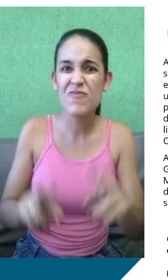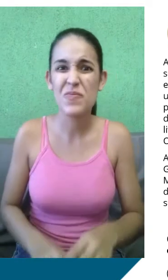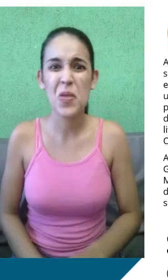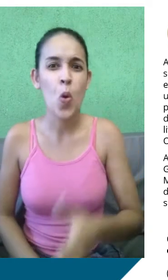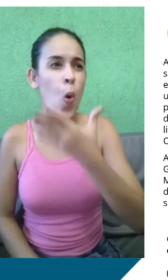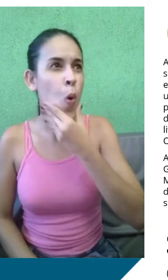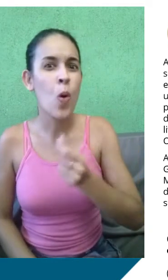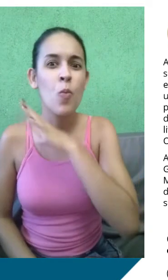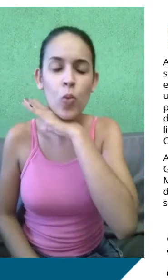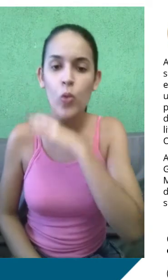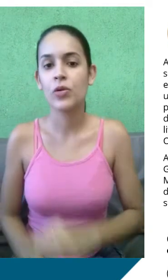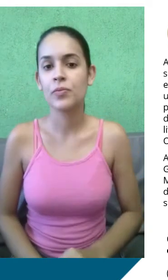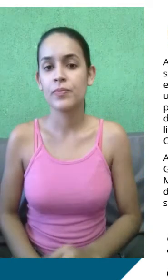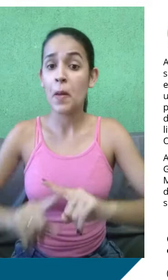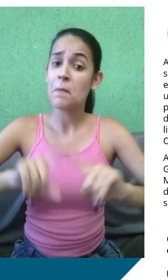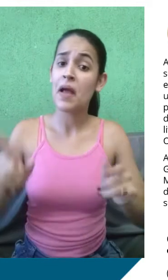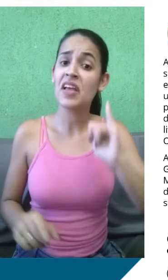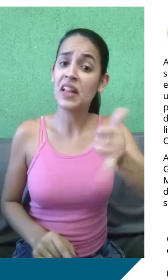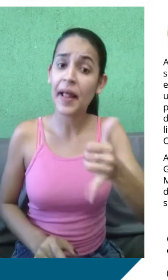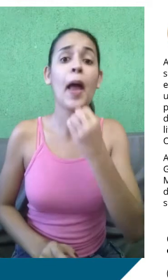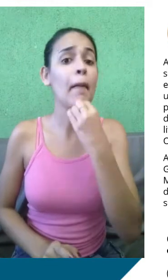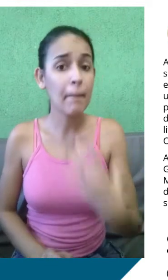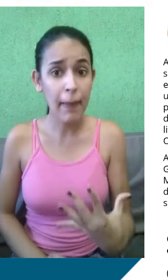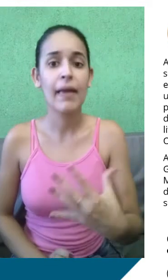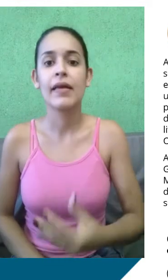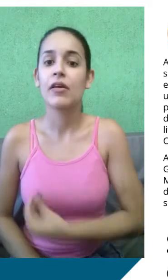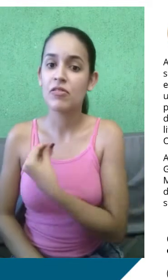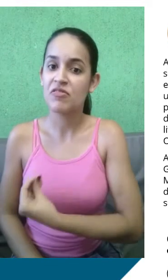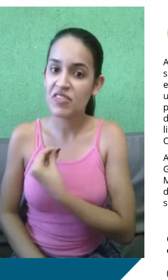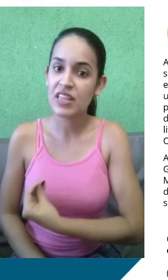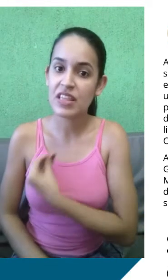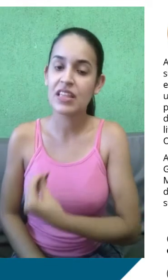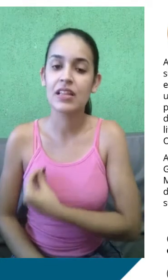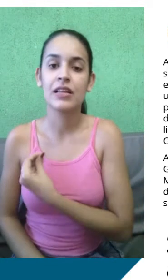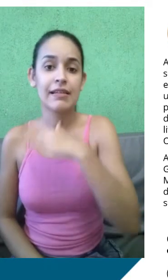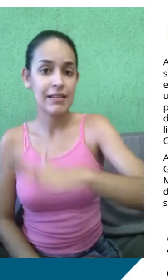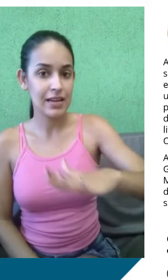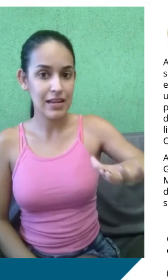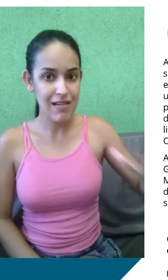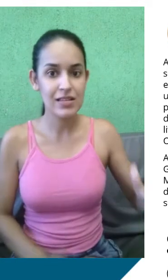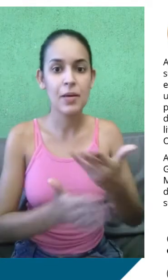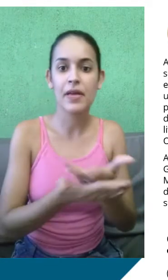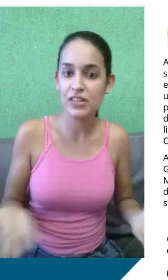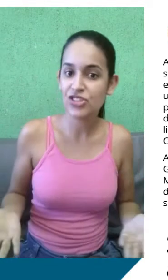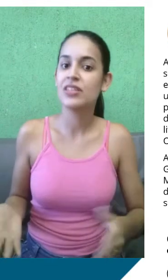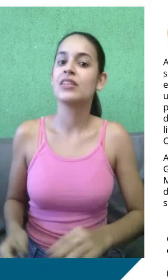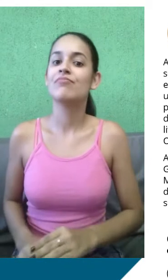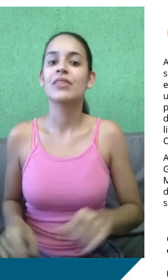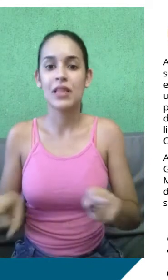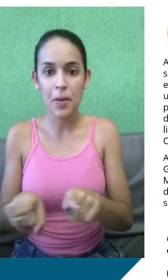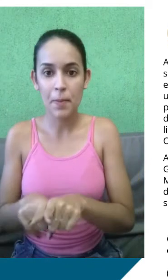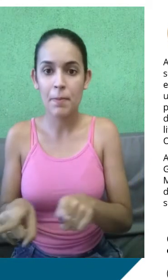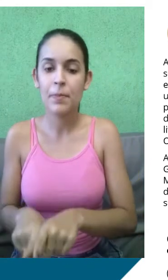da violência humana, dá um tom leve e divertido à narrativa deste duro confronto entre a infância perdida e